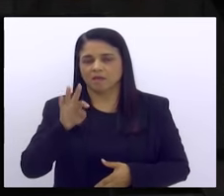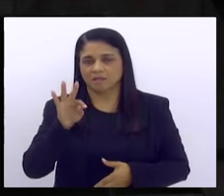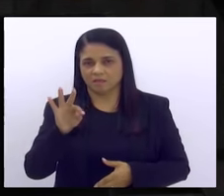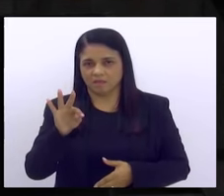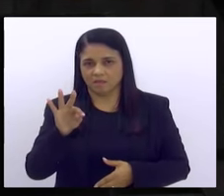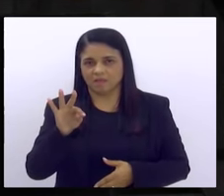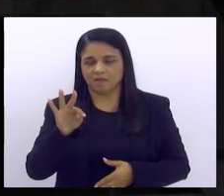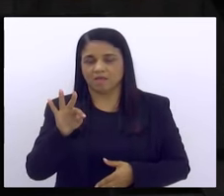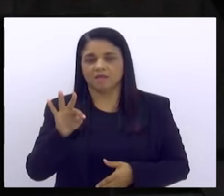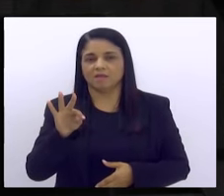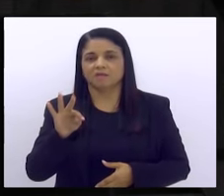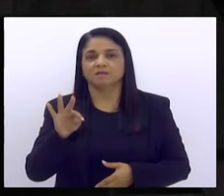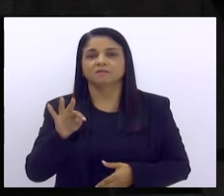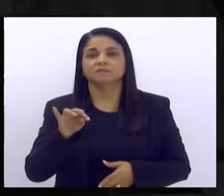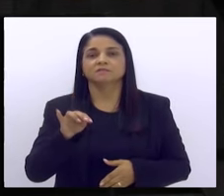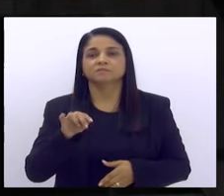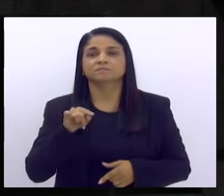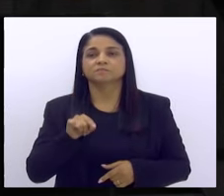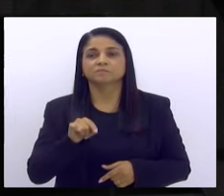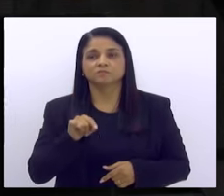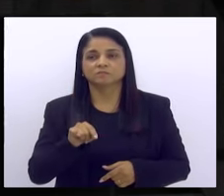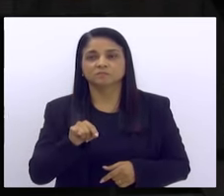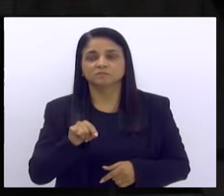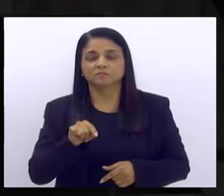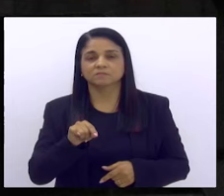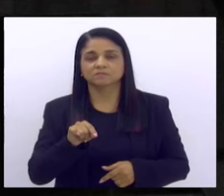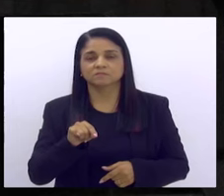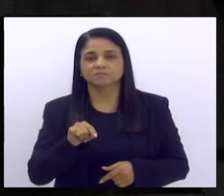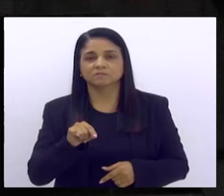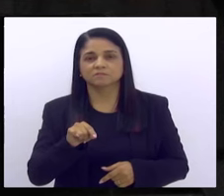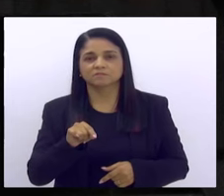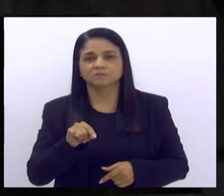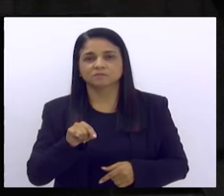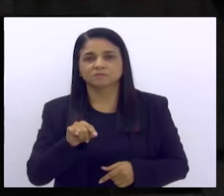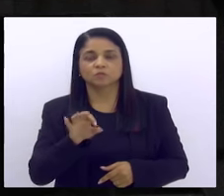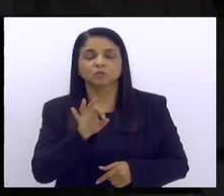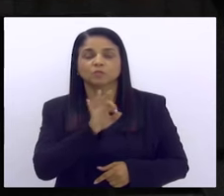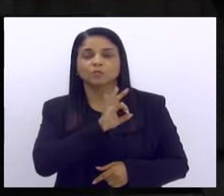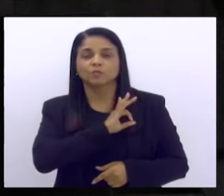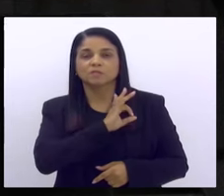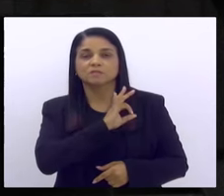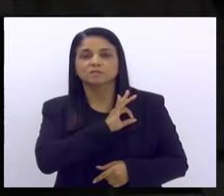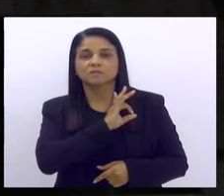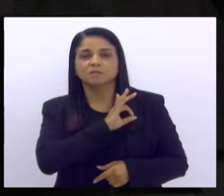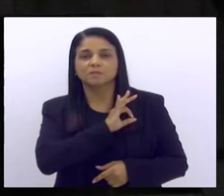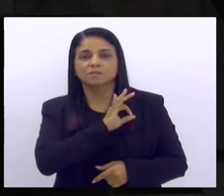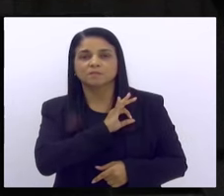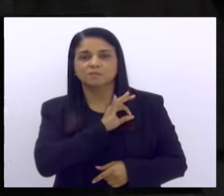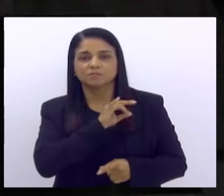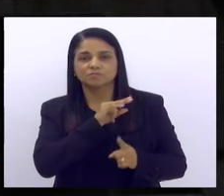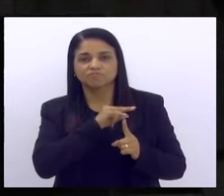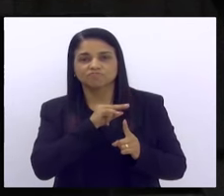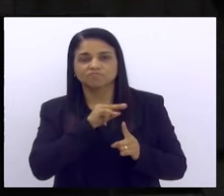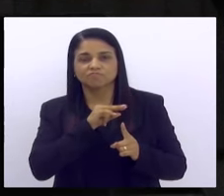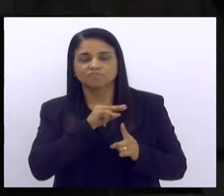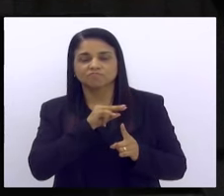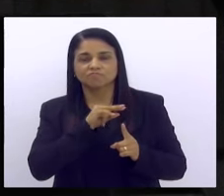por ocasião da intensificação do policiamento com vistas à